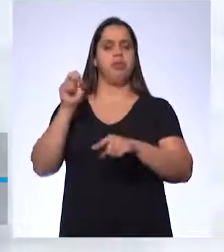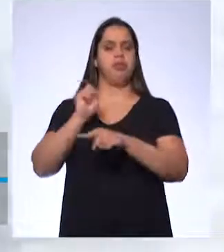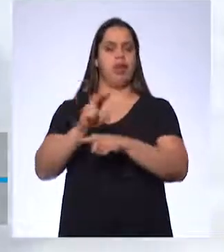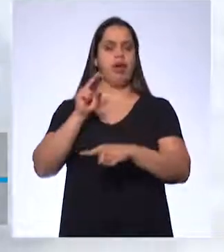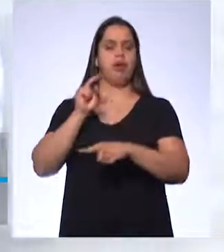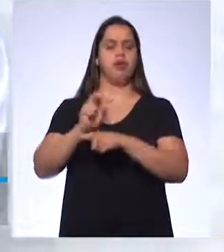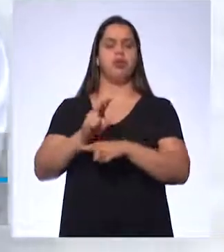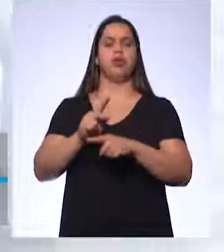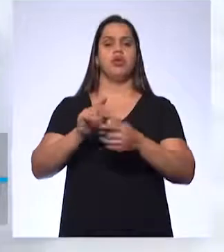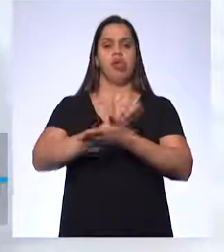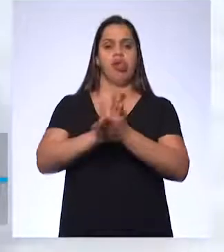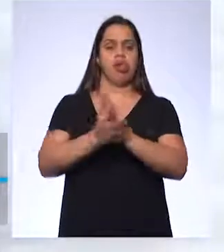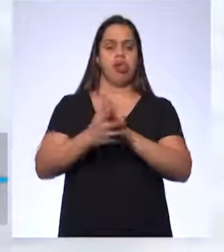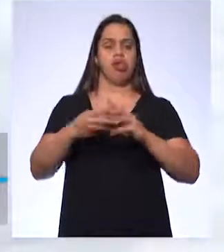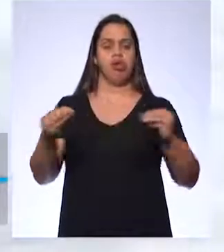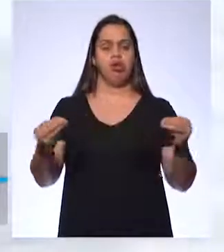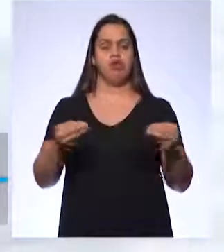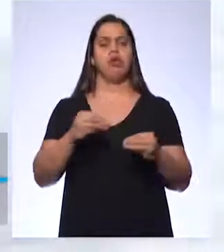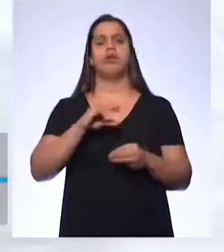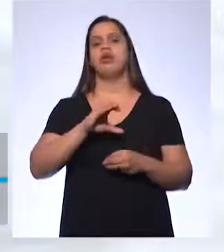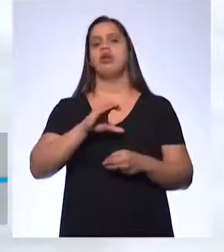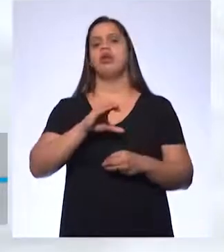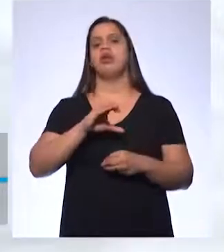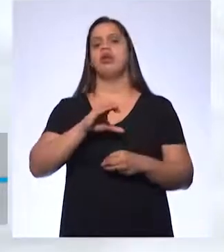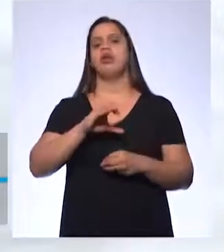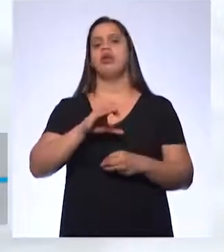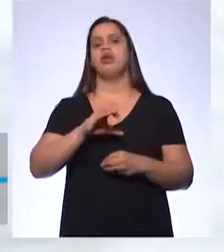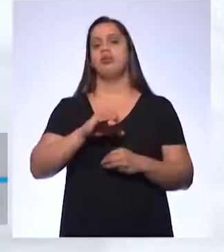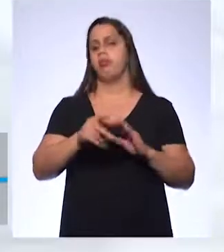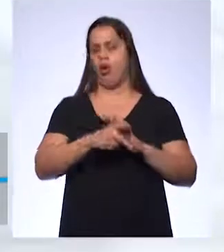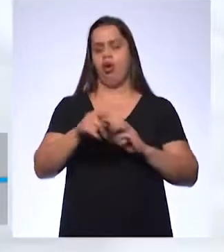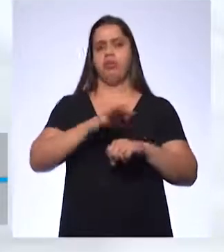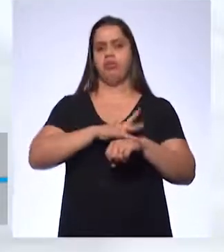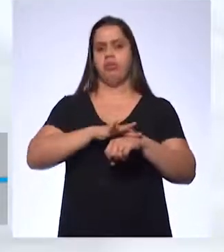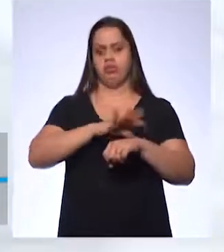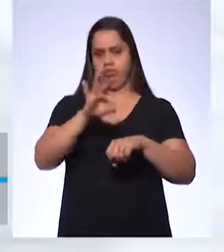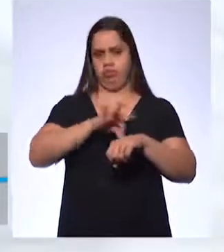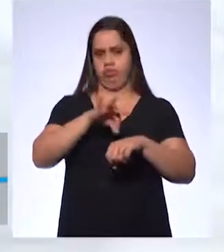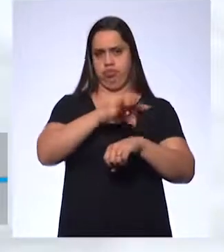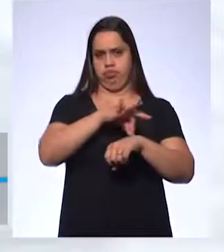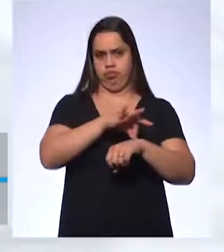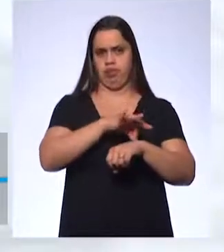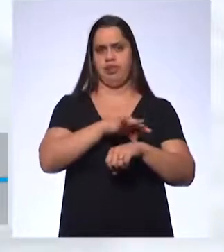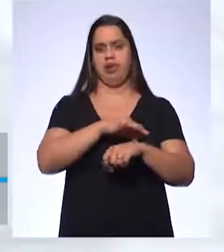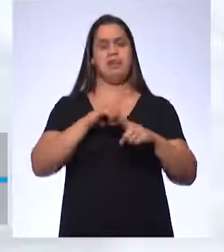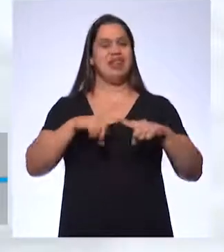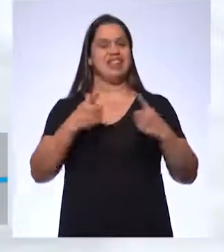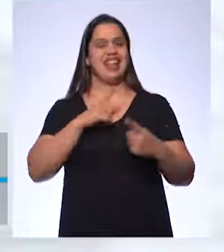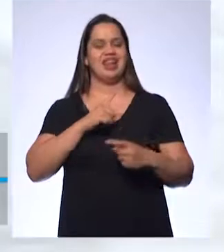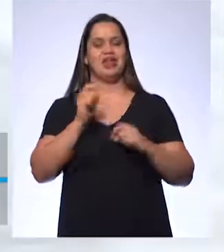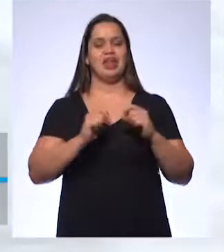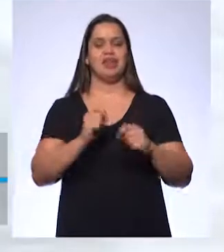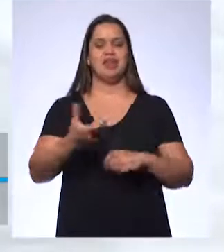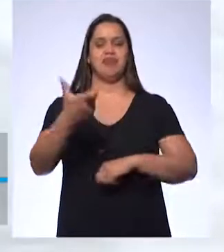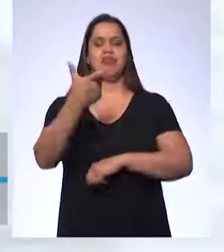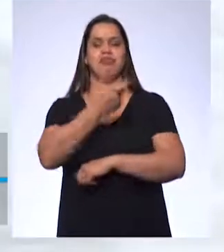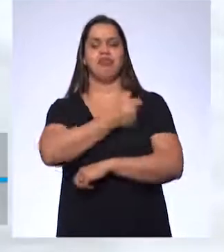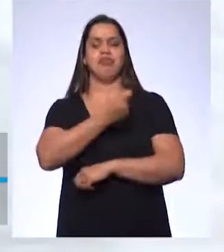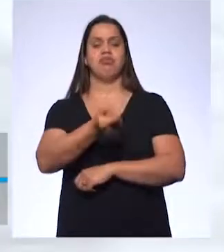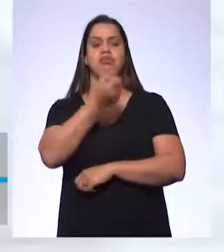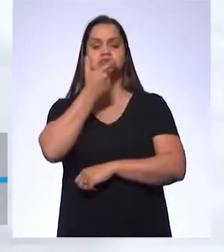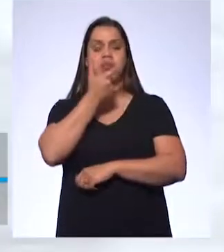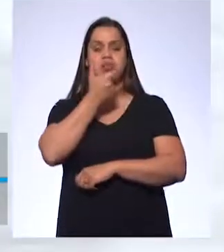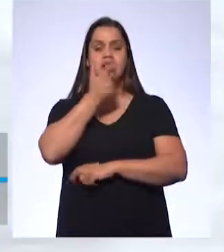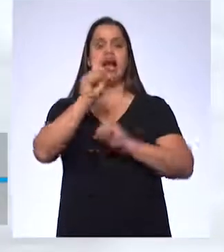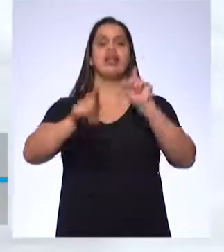tem muito efeito colateral, né? Então a gente tem que ver até onde que vale a pena. E quem que vai ver isso?